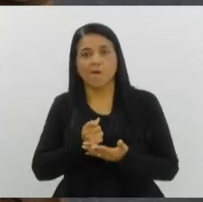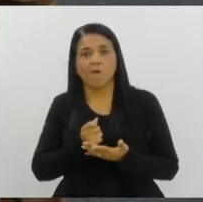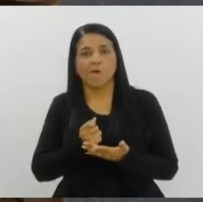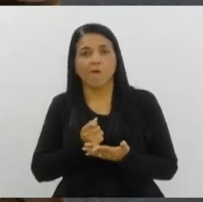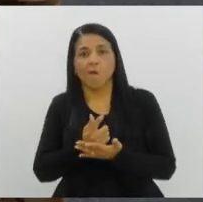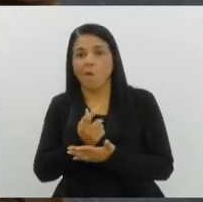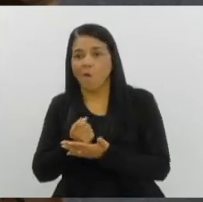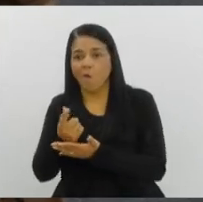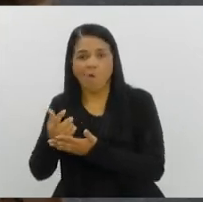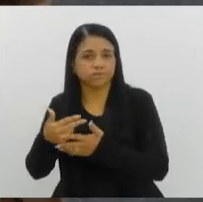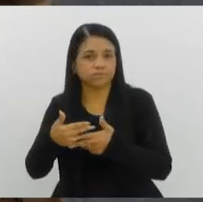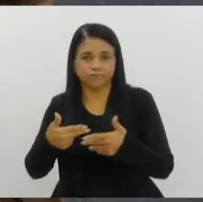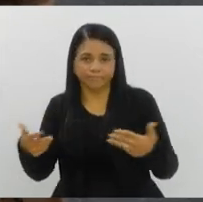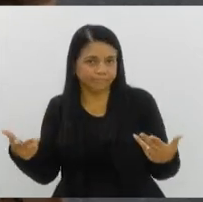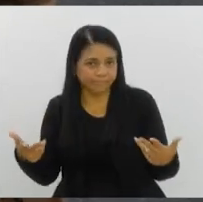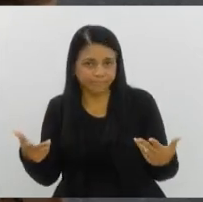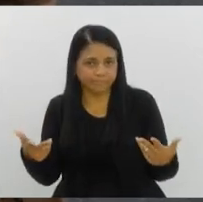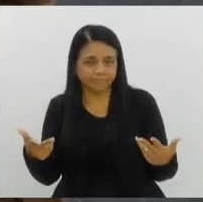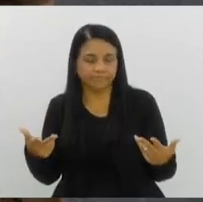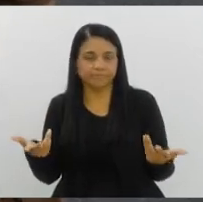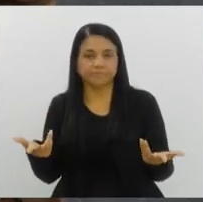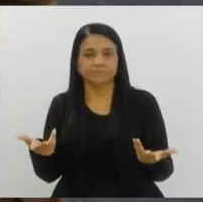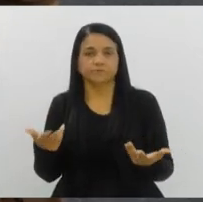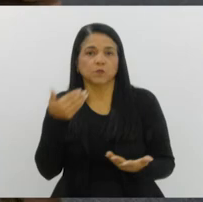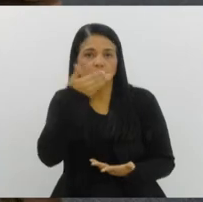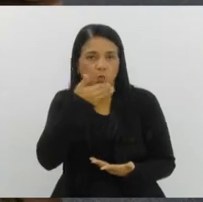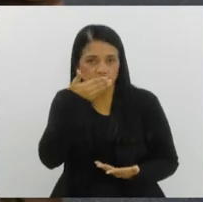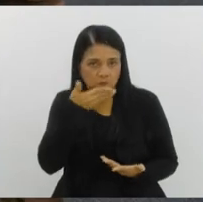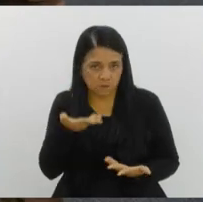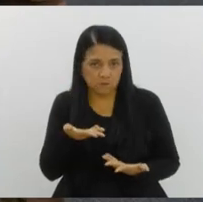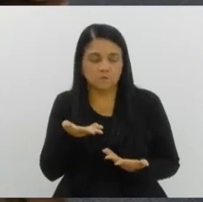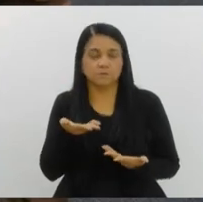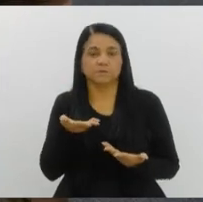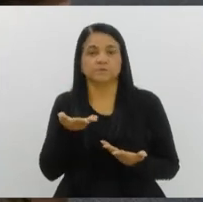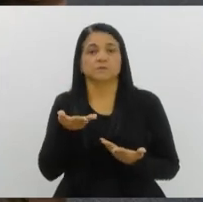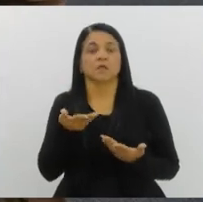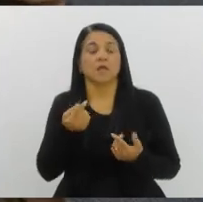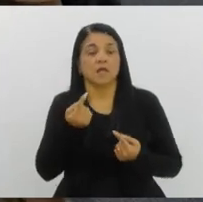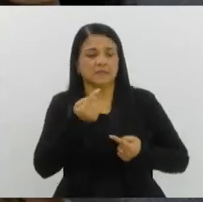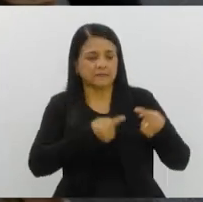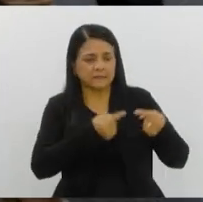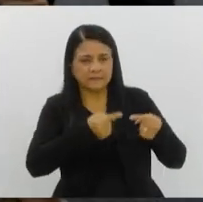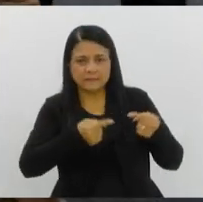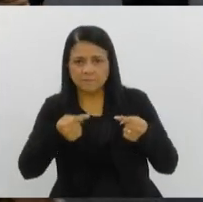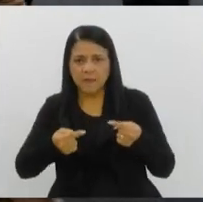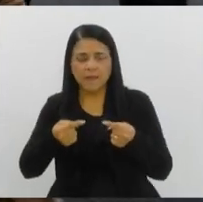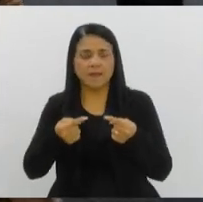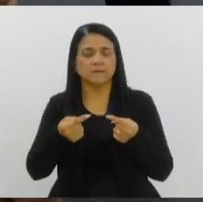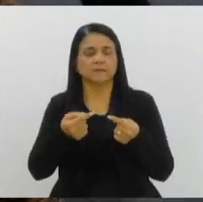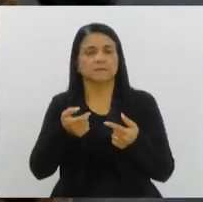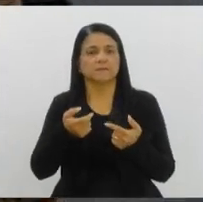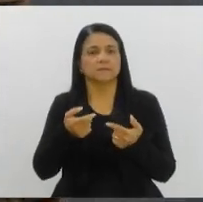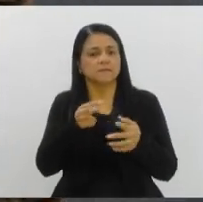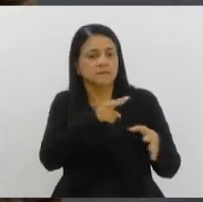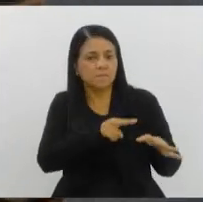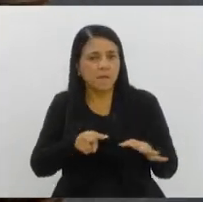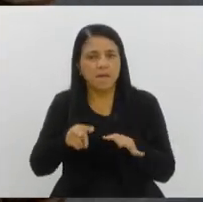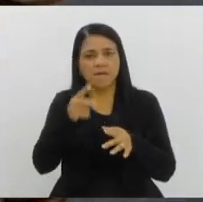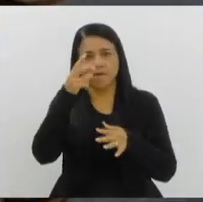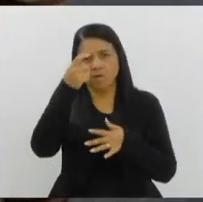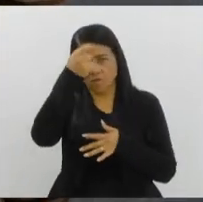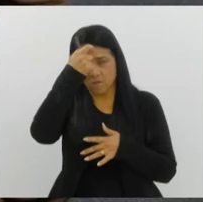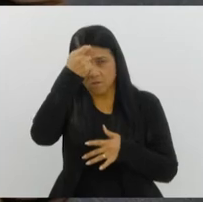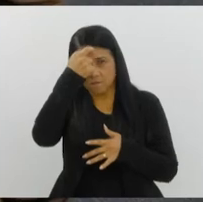de controle. E aí ter um início desse debate a partir de uma semana de conscientização é importantíssimo,